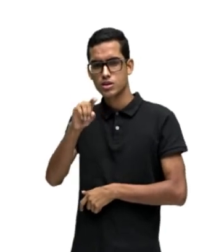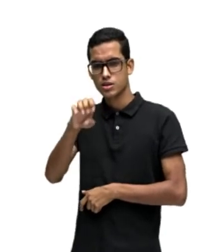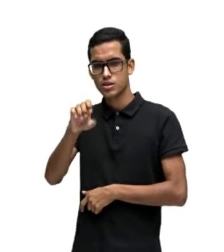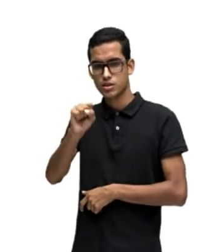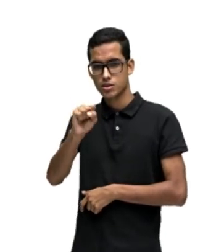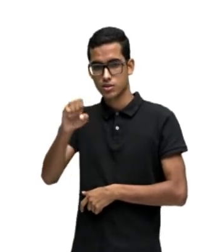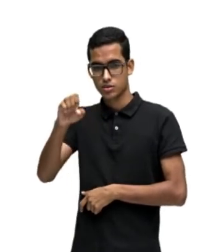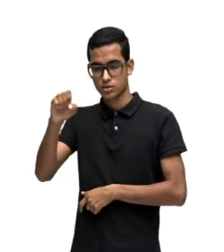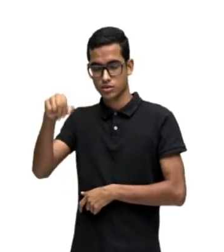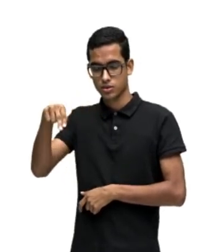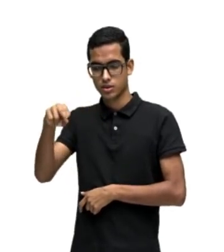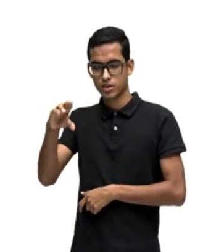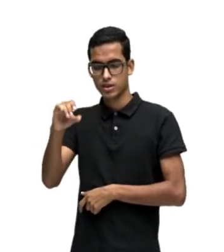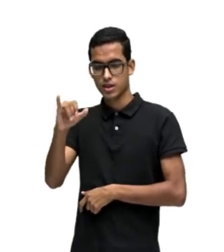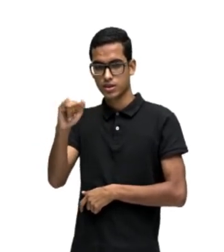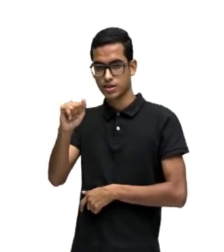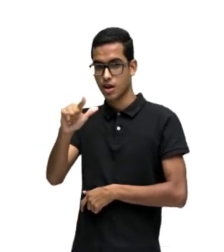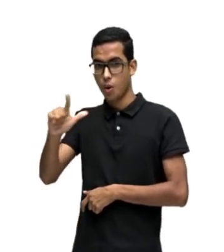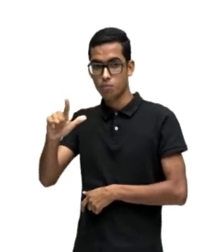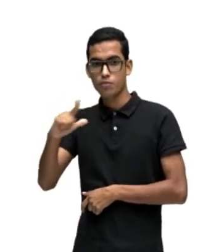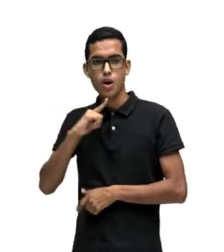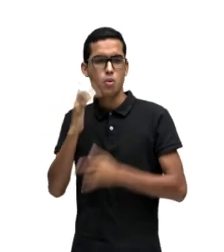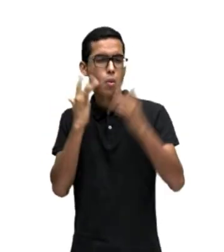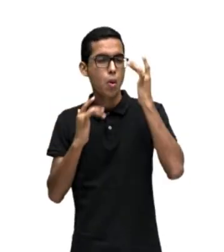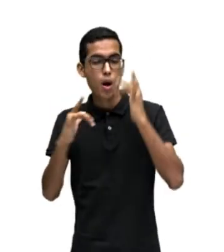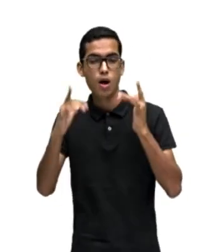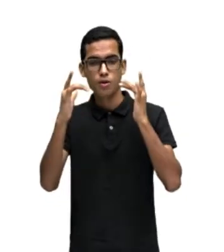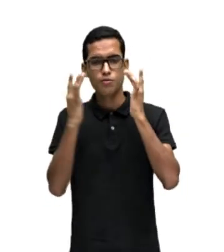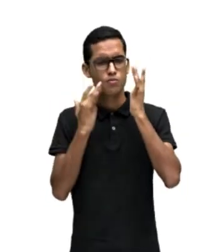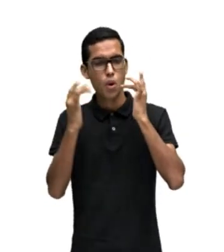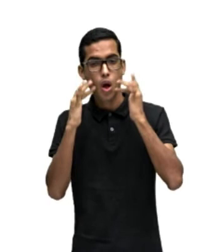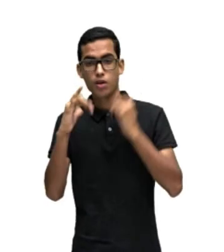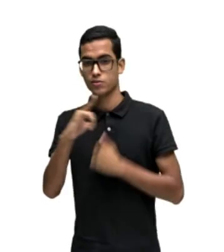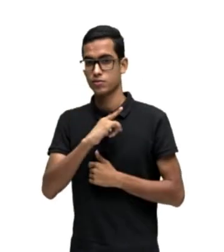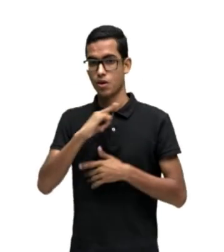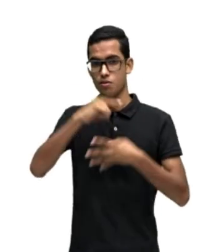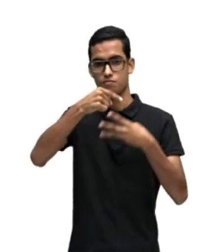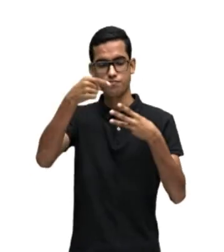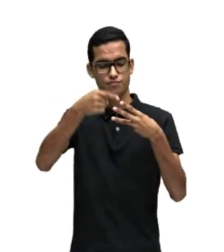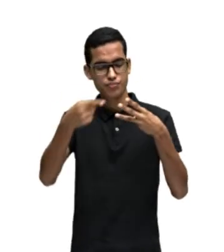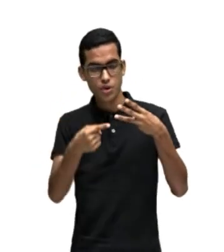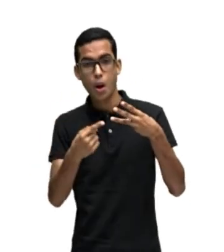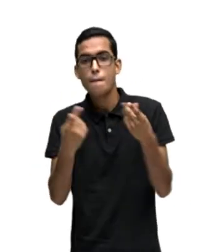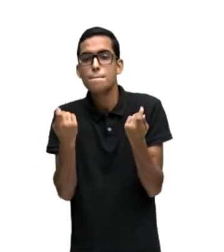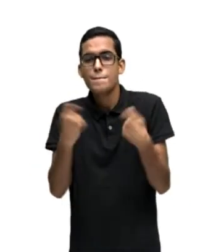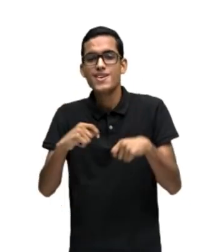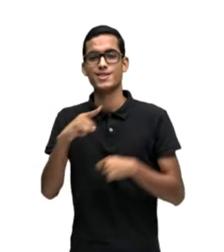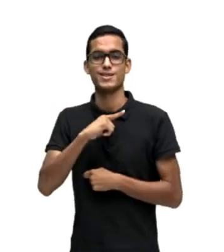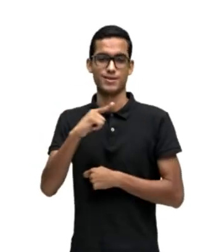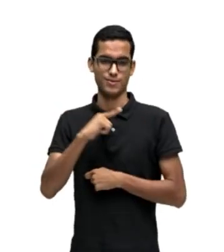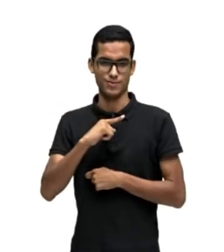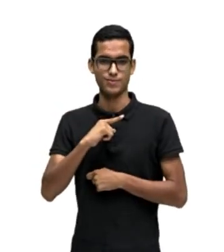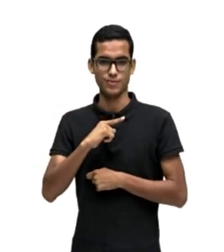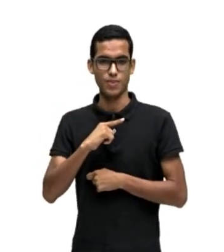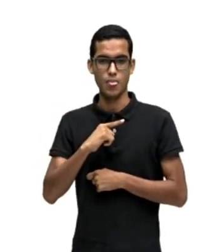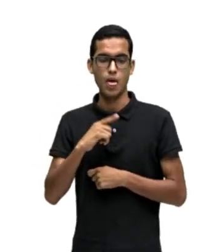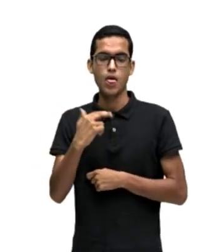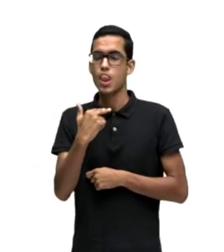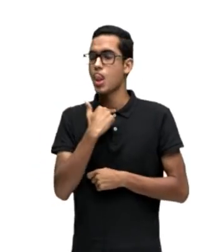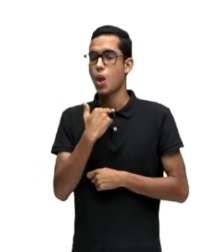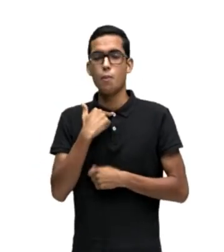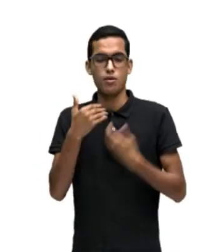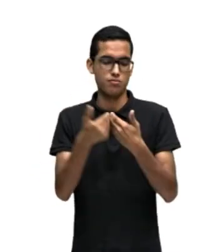teatro exista, esses elementos eles precisam estar presentes concomitantemente, isto é, não podem